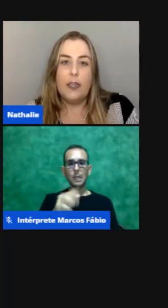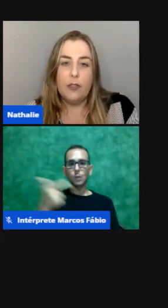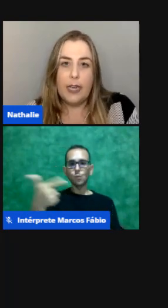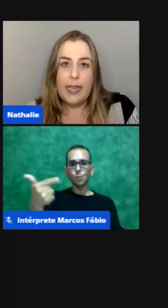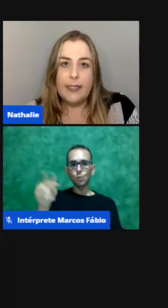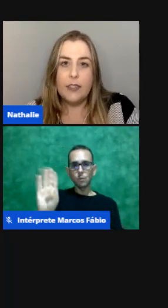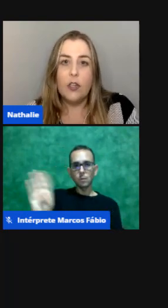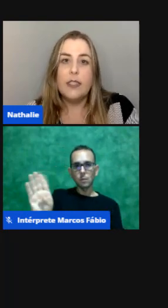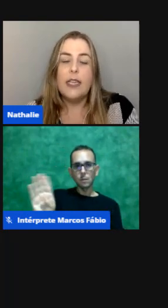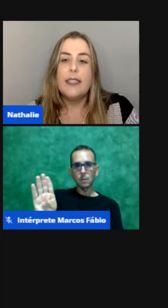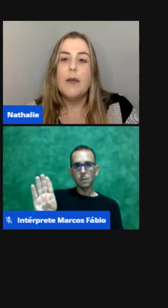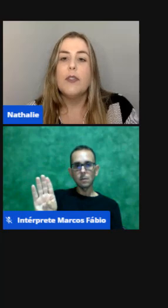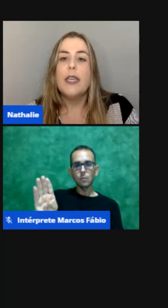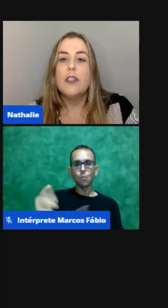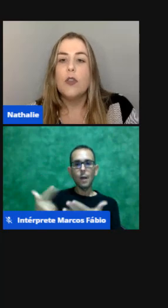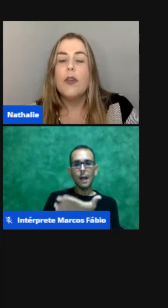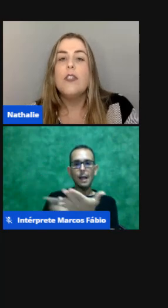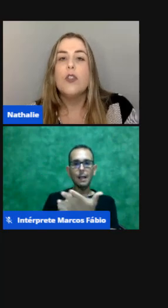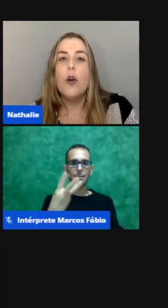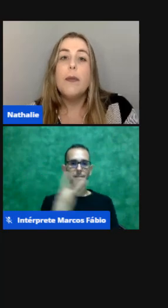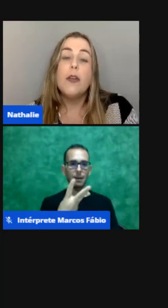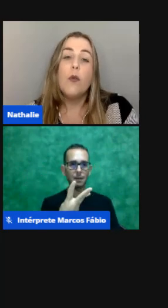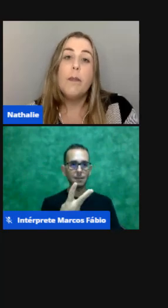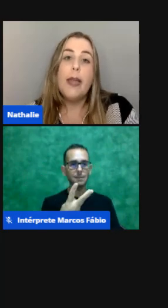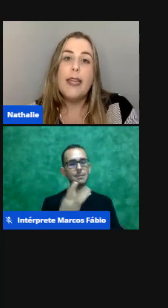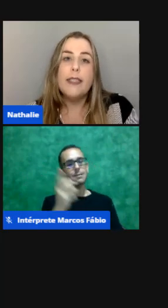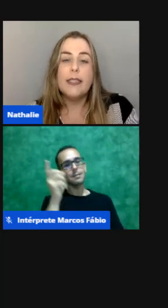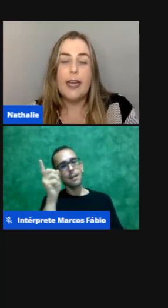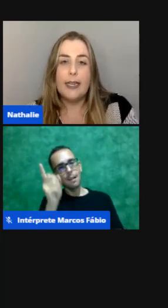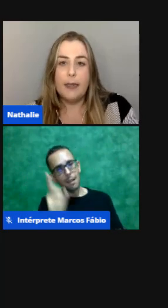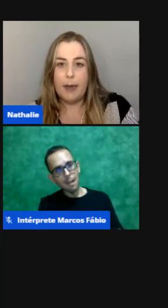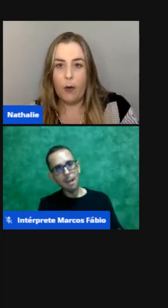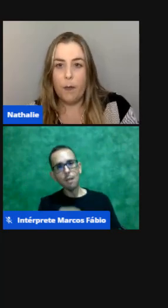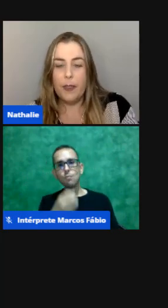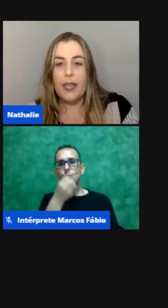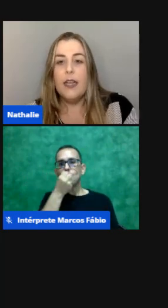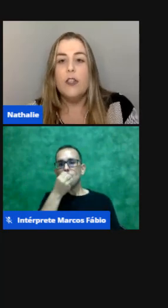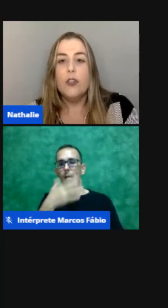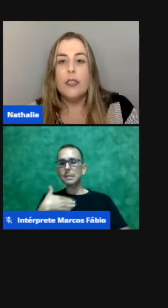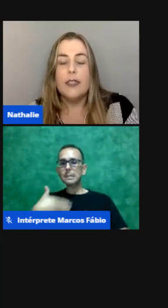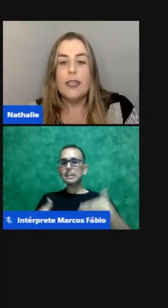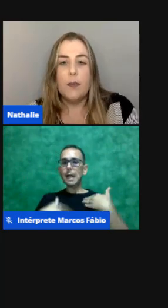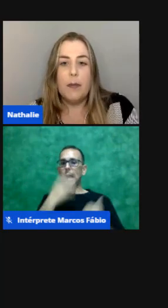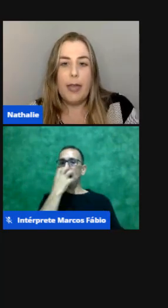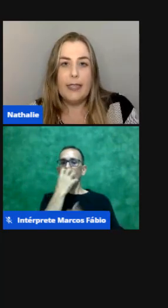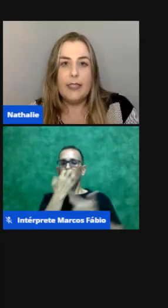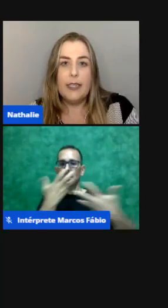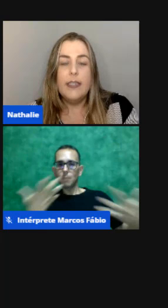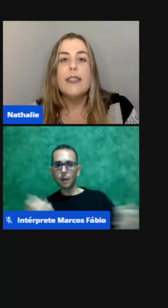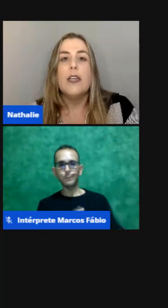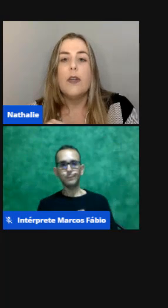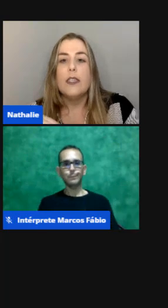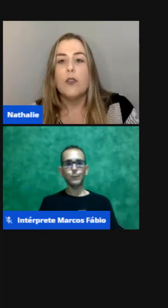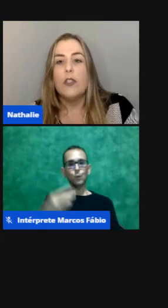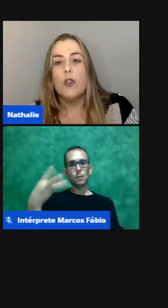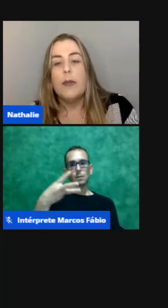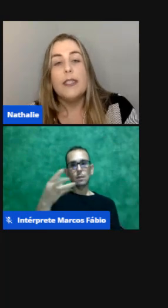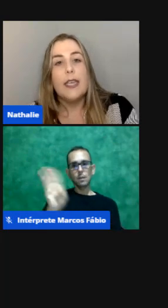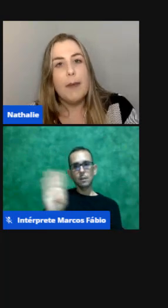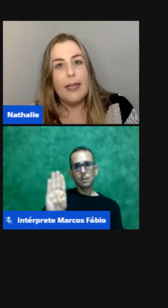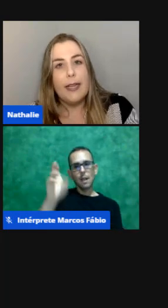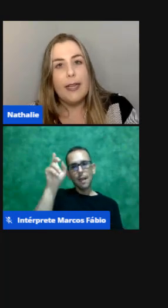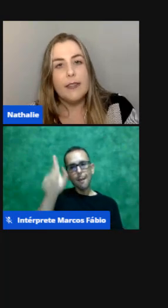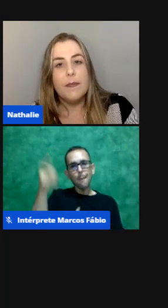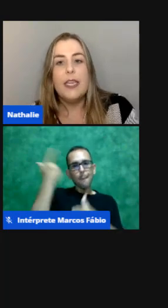no caderno 3, nós trazemos questões sobre o bem-estar animal. No terceiro bimestre, serão questões sobre